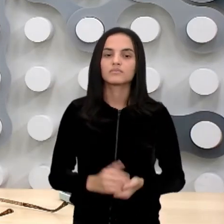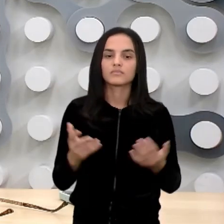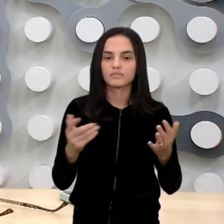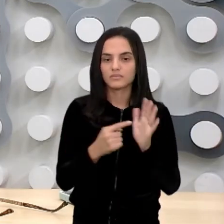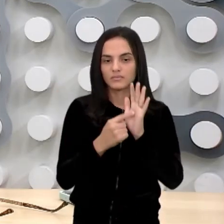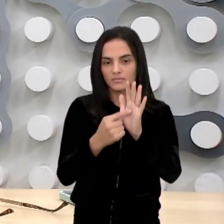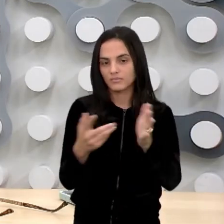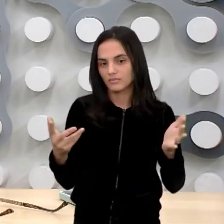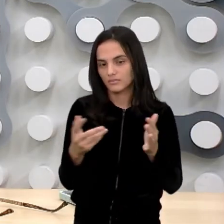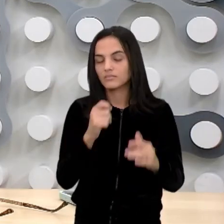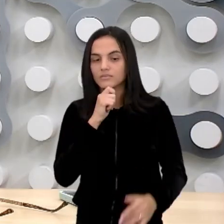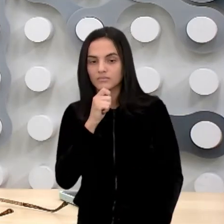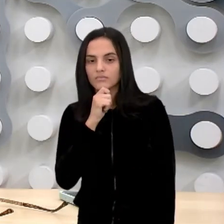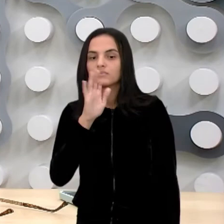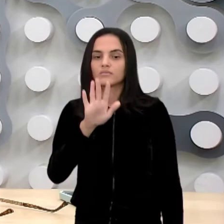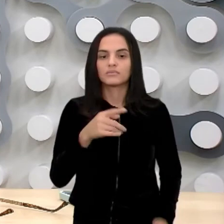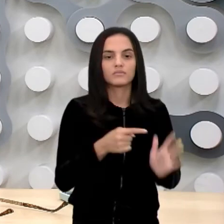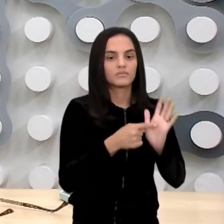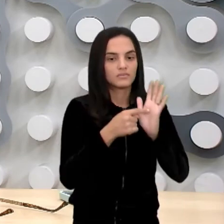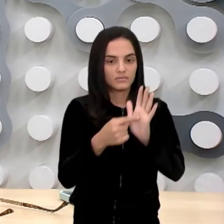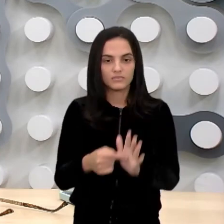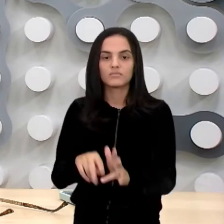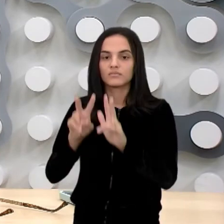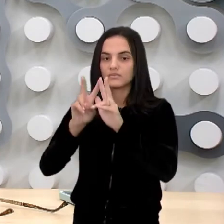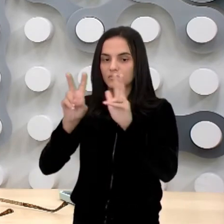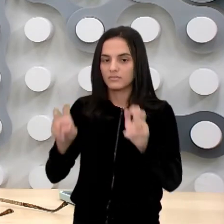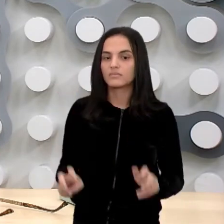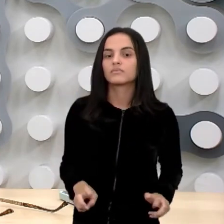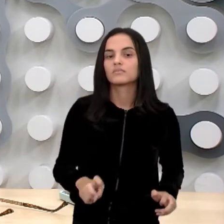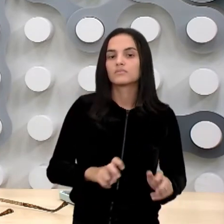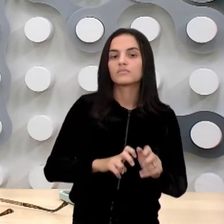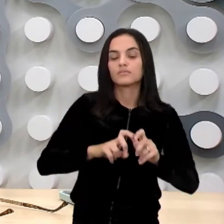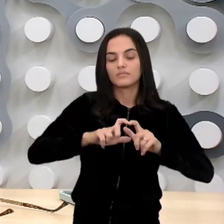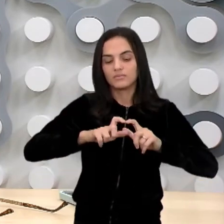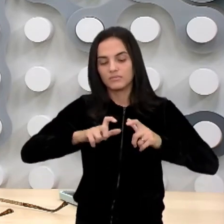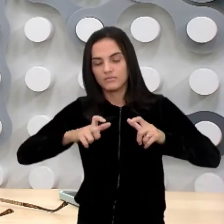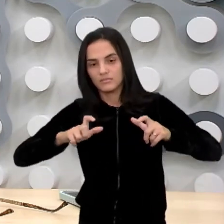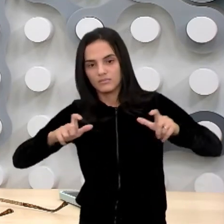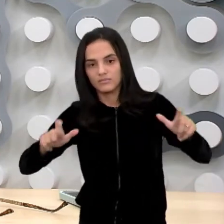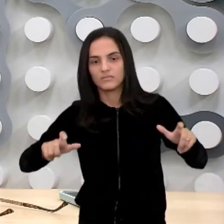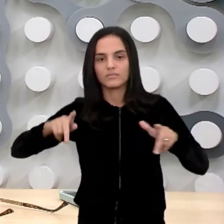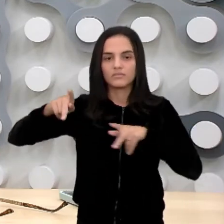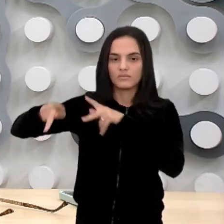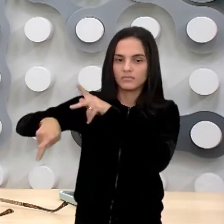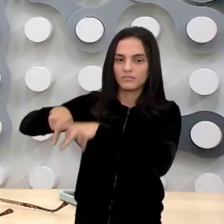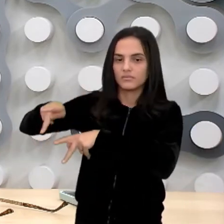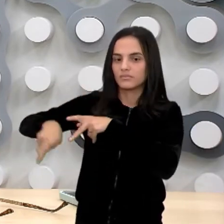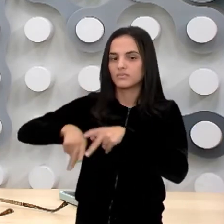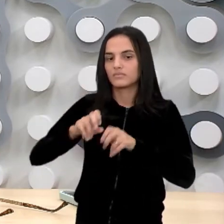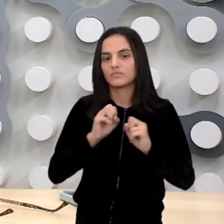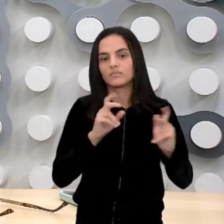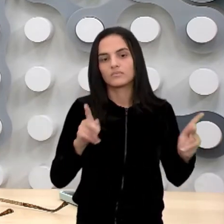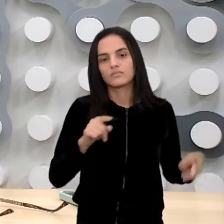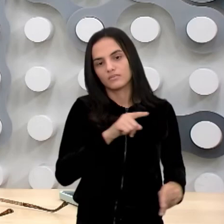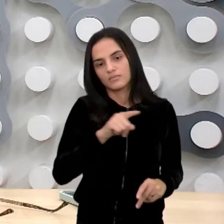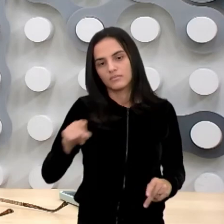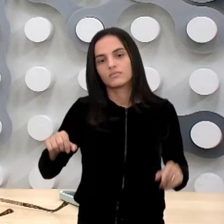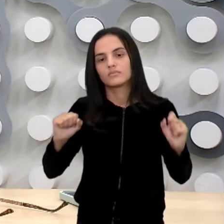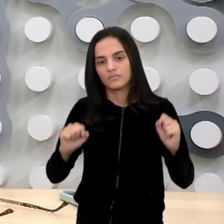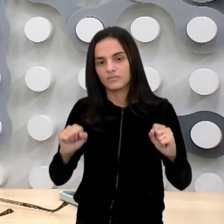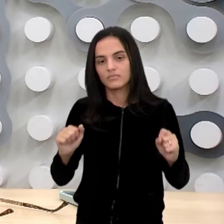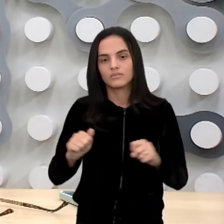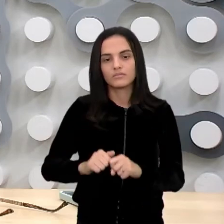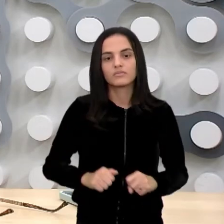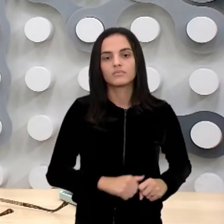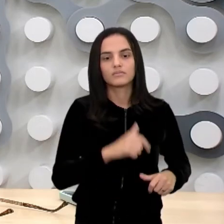estou mais mostrando aí a questão do crescimento da população, tá certo? E aí vocês podem fazer um